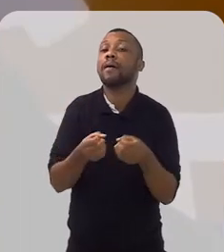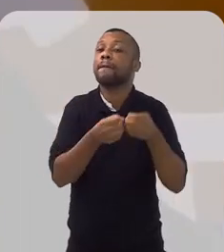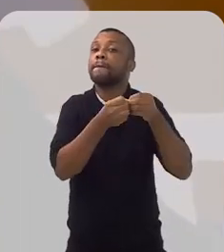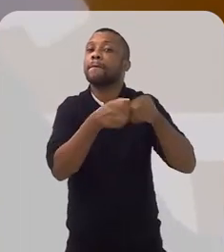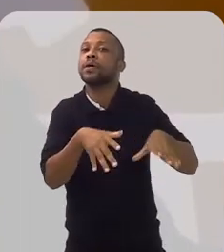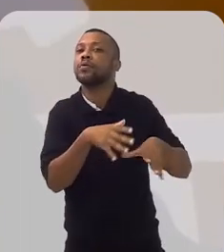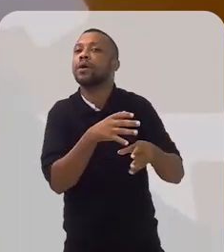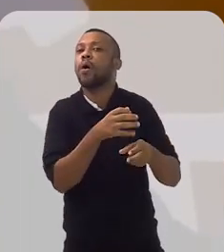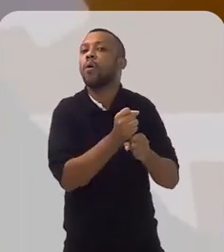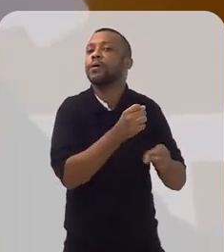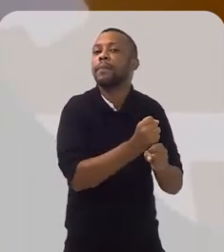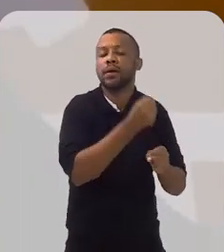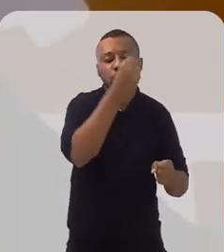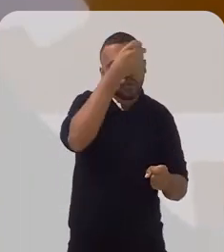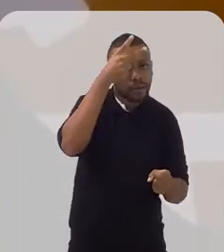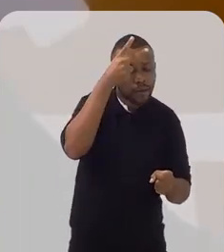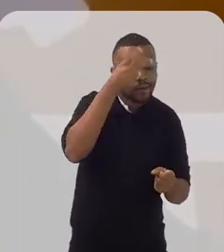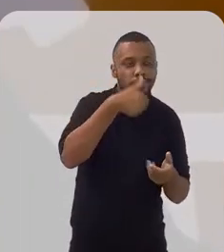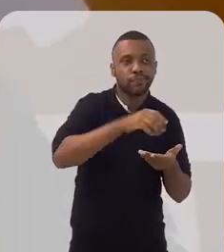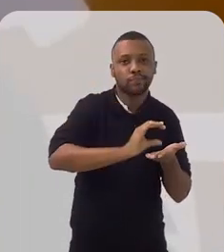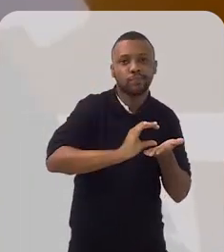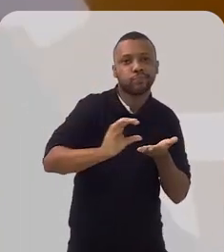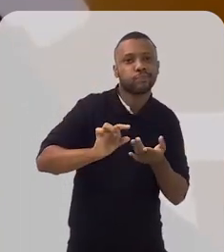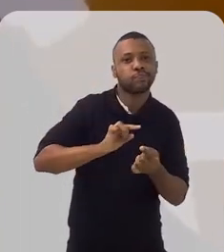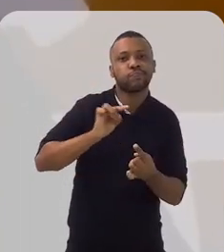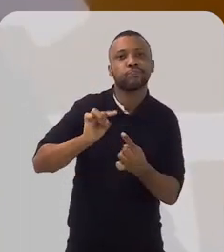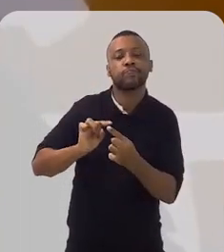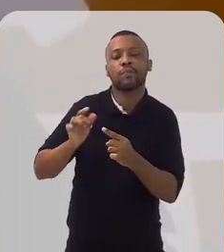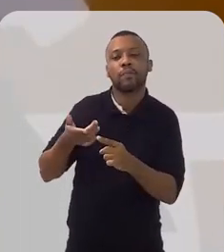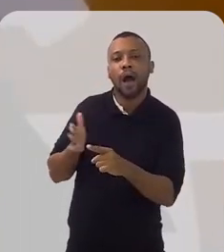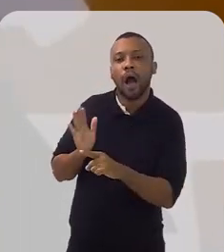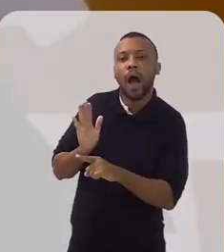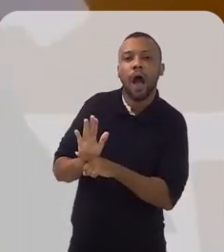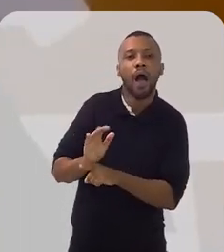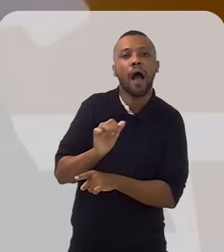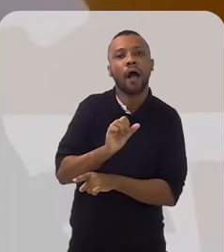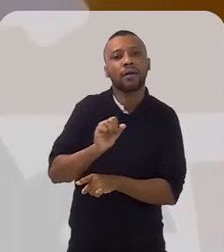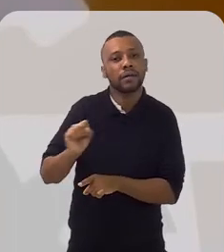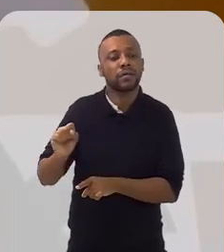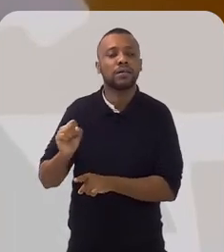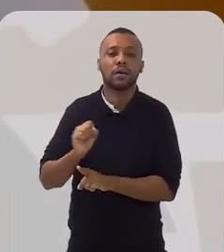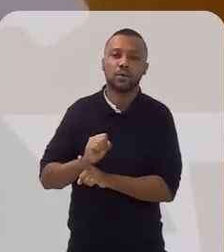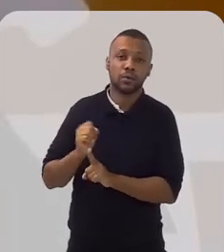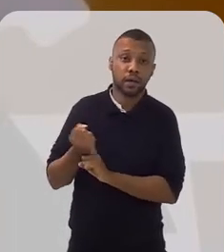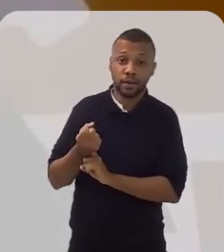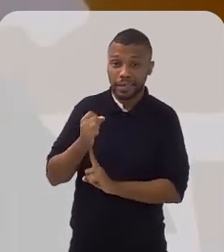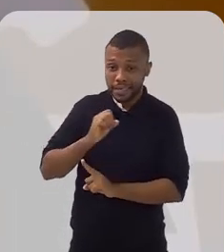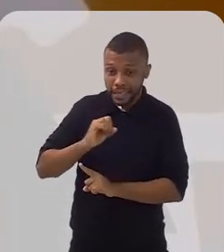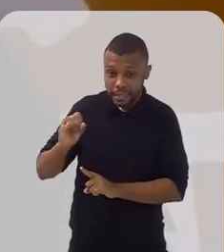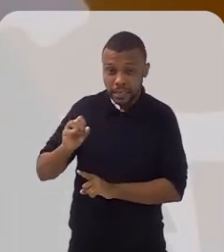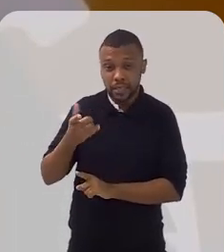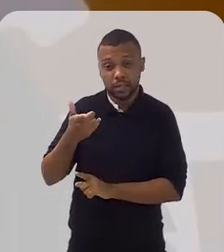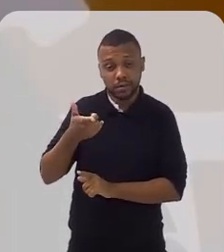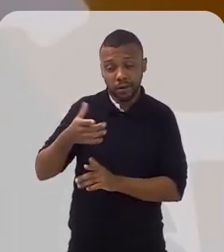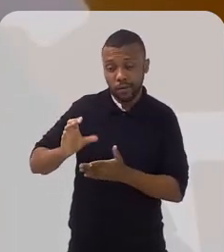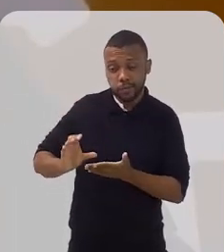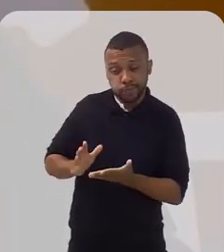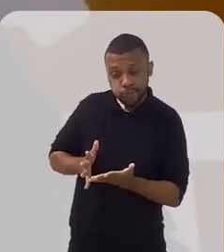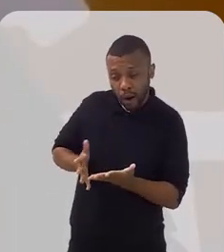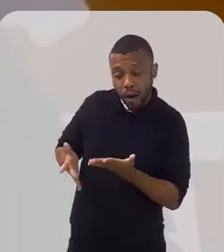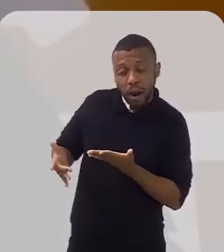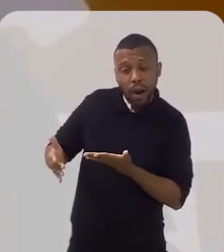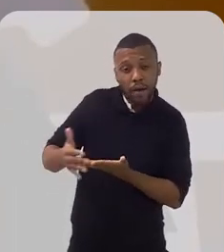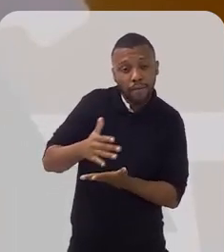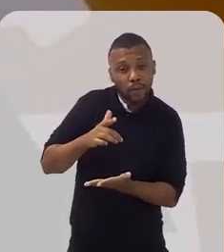do município dele destinando recurso, por exemplo, para a pasta de assistência social. Se esse fundo tiver potencializada a